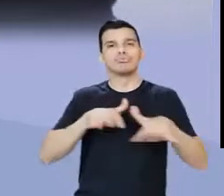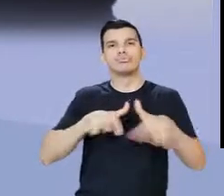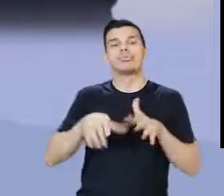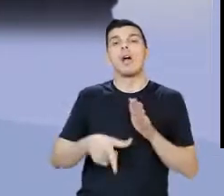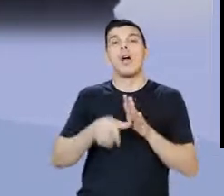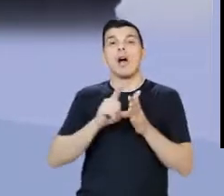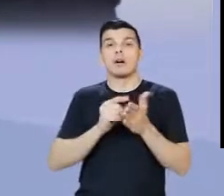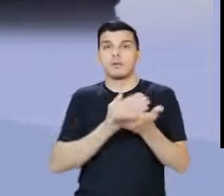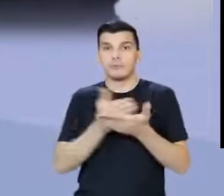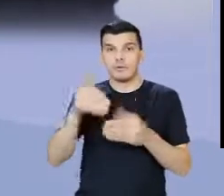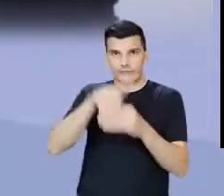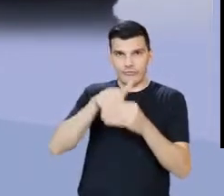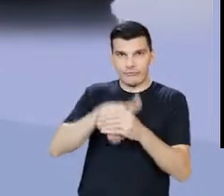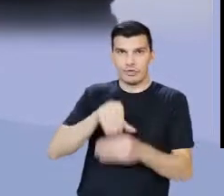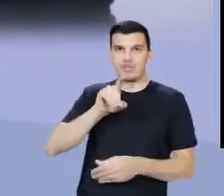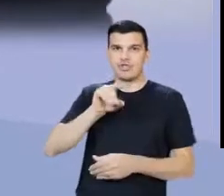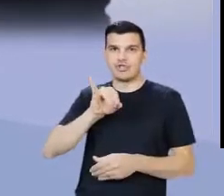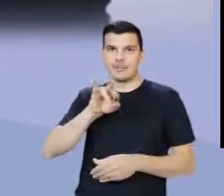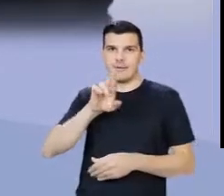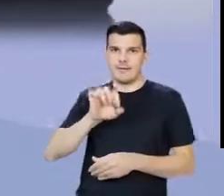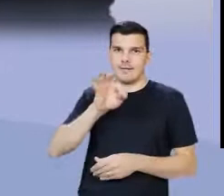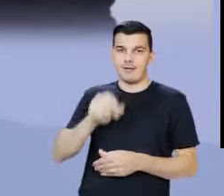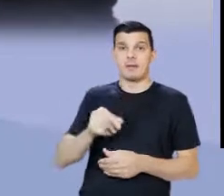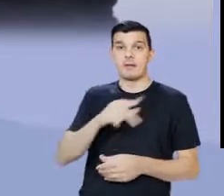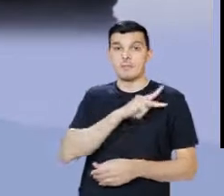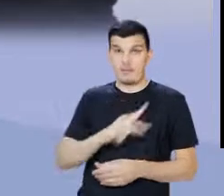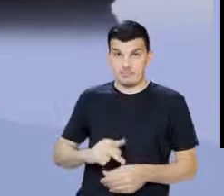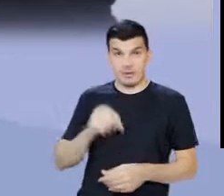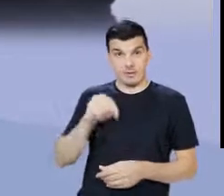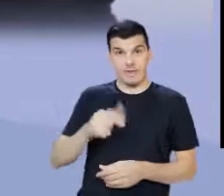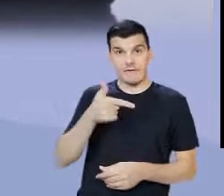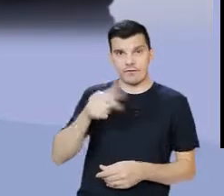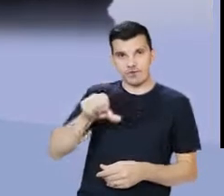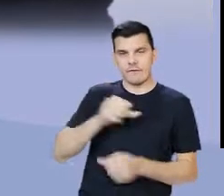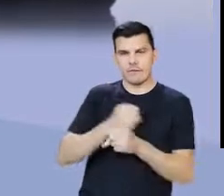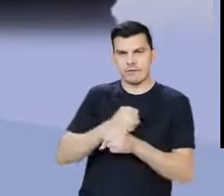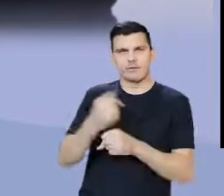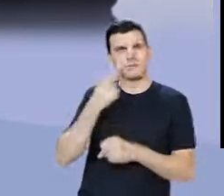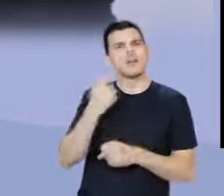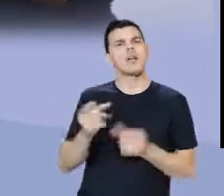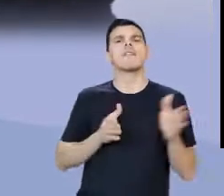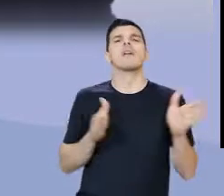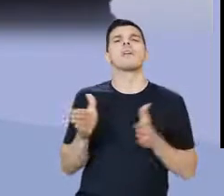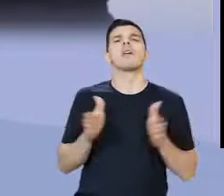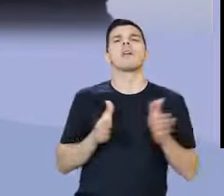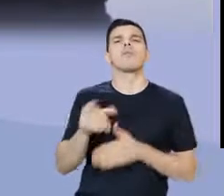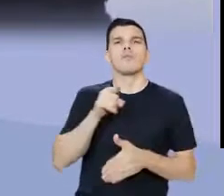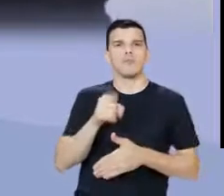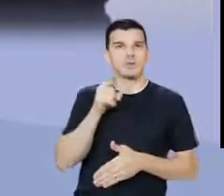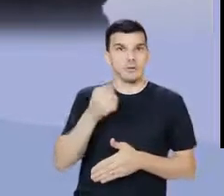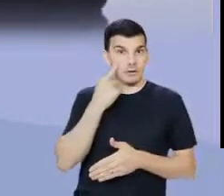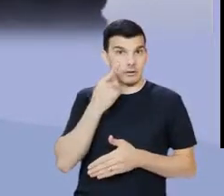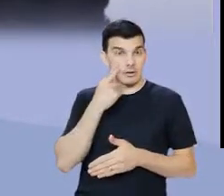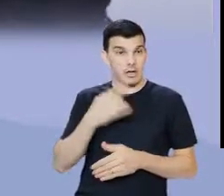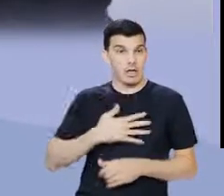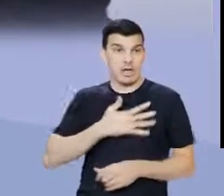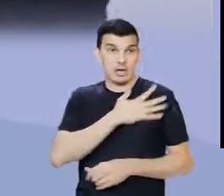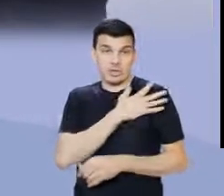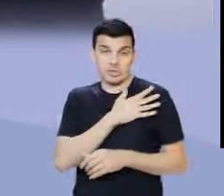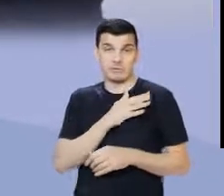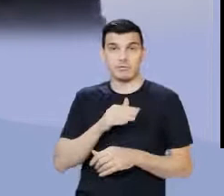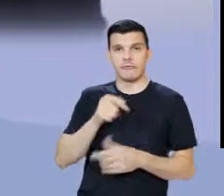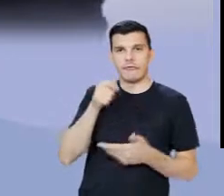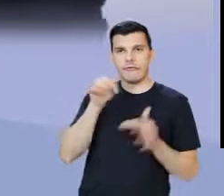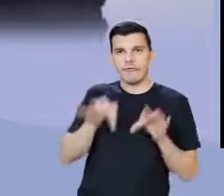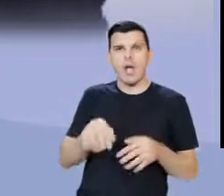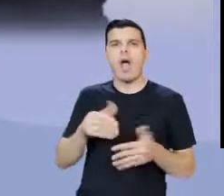que antecede as primeiras eleições diretas para presidente em 29 anos. Está falando daquele período em que você está no regime militar,